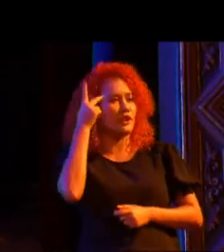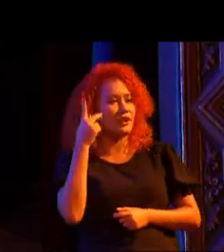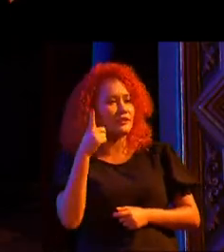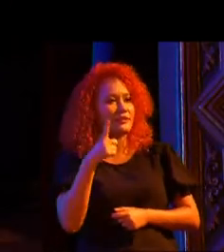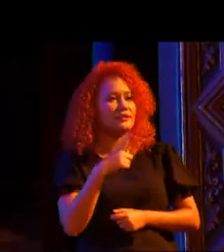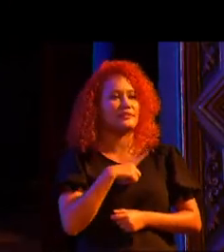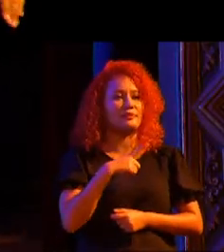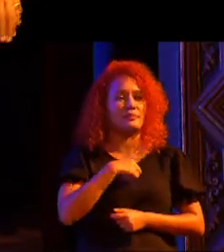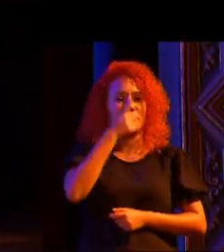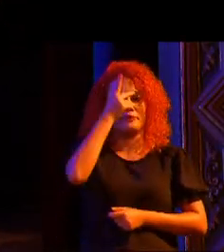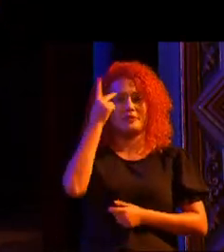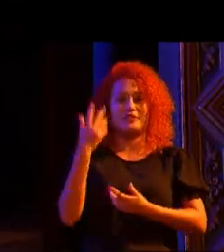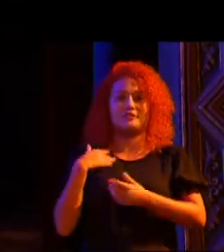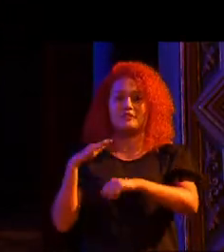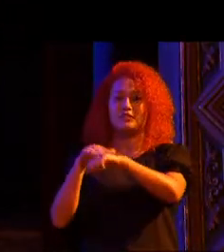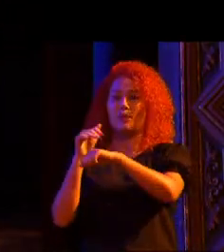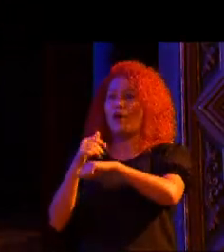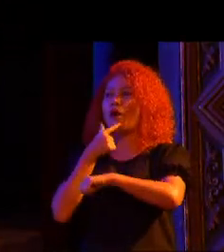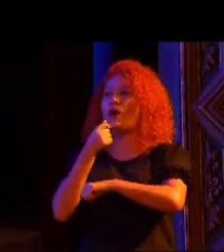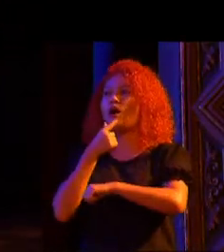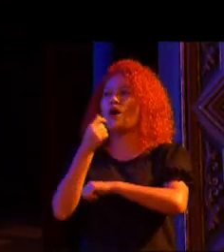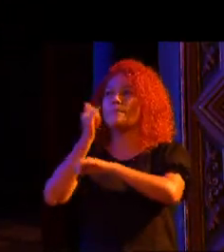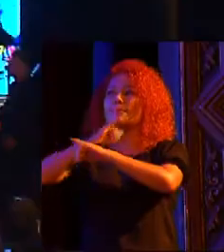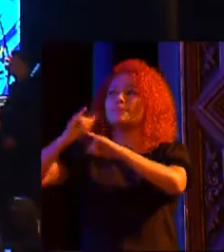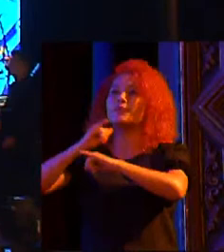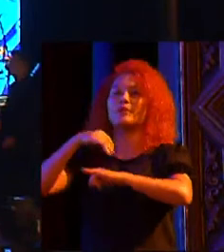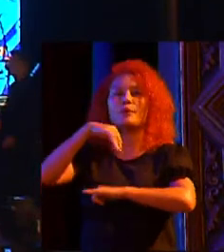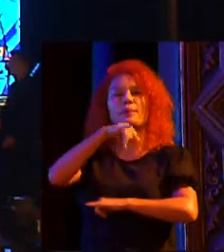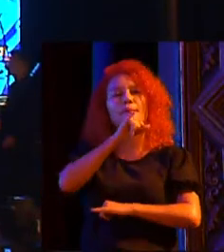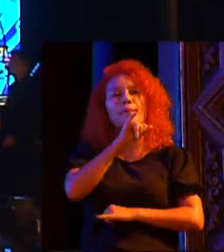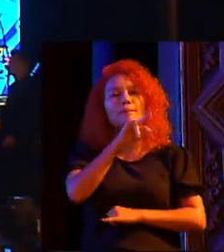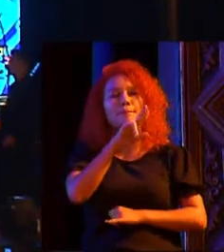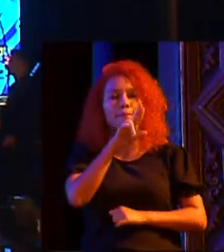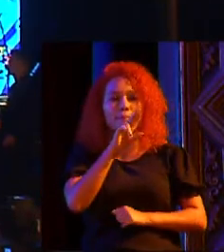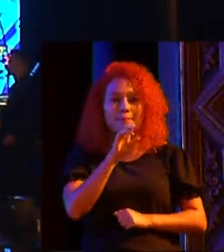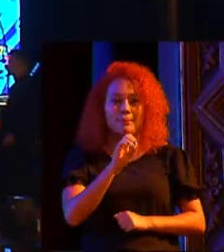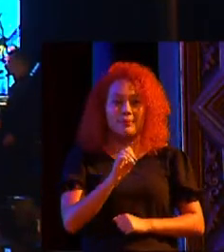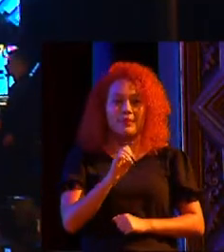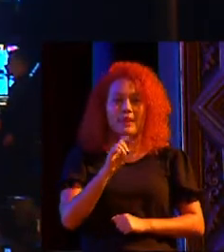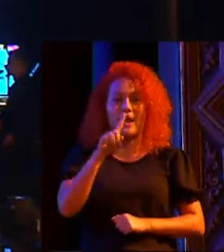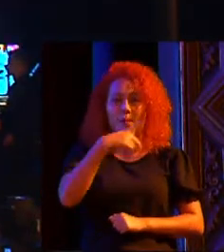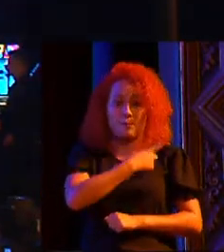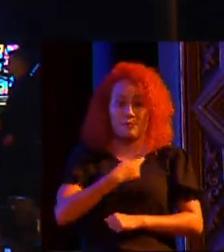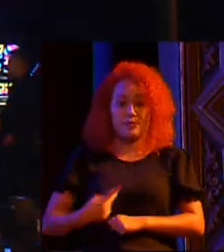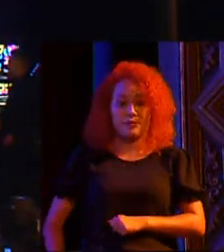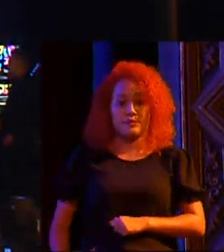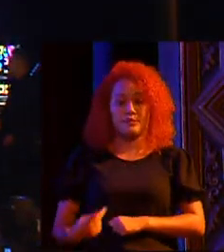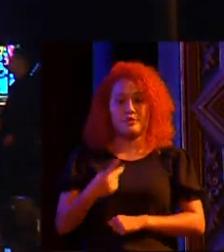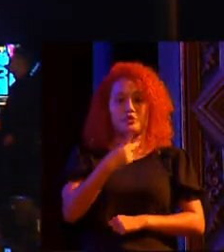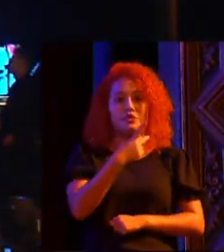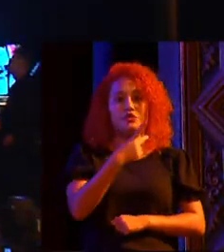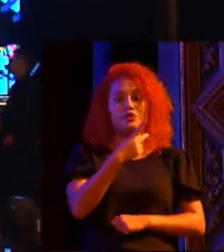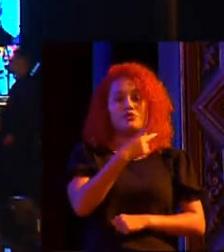dele. Convidamos o publicitário Miro Sanova, presidente da Funtelpa.